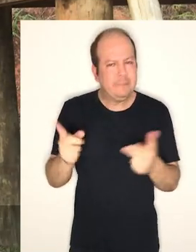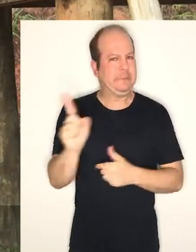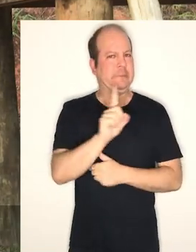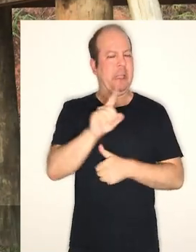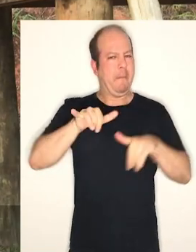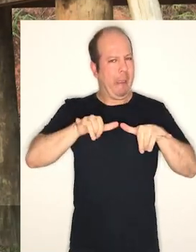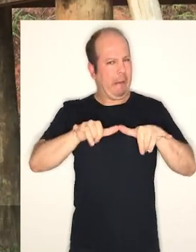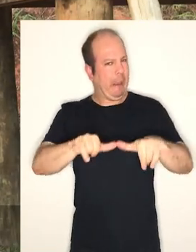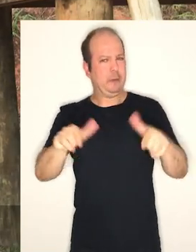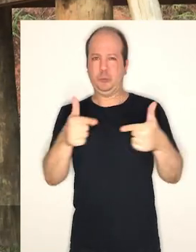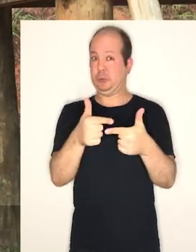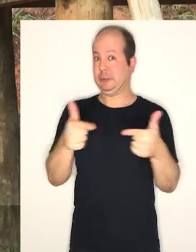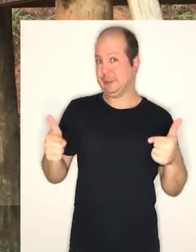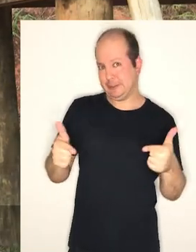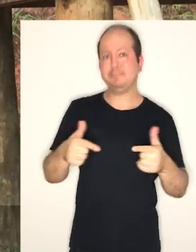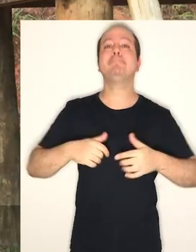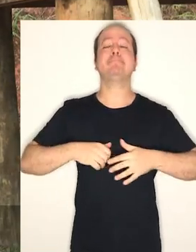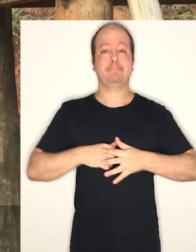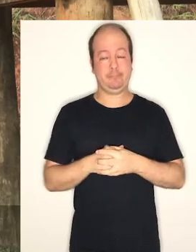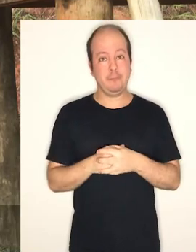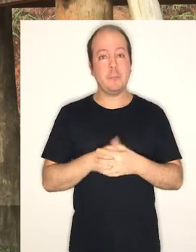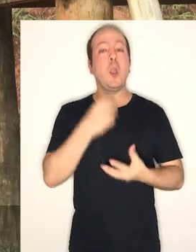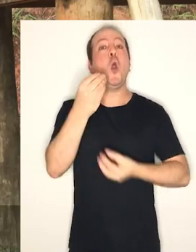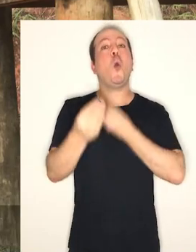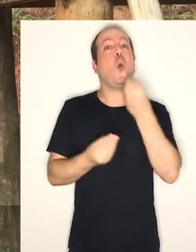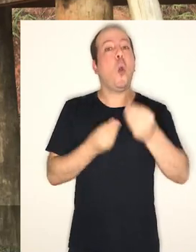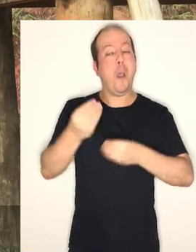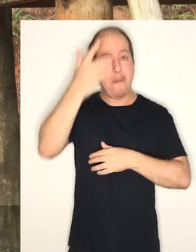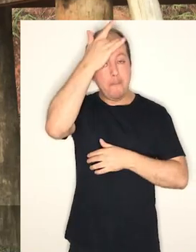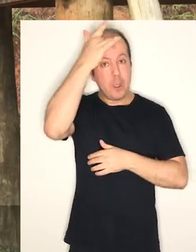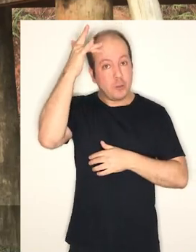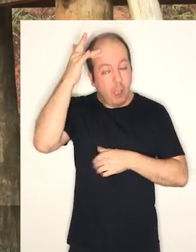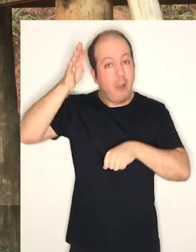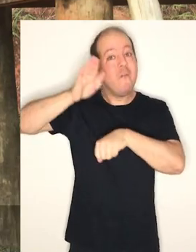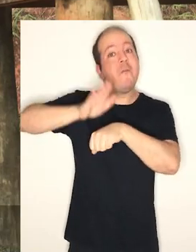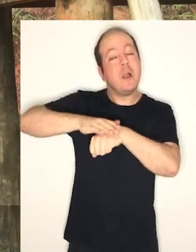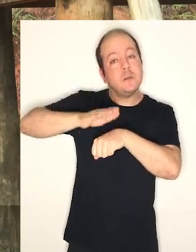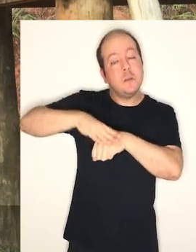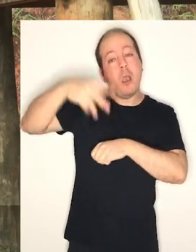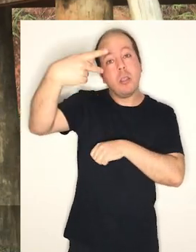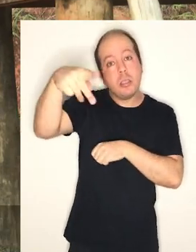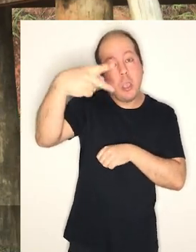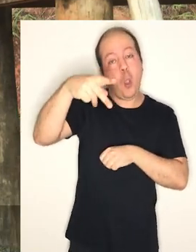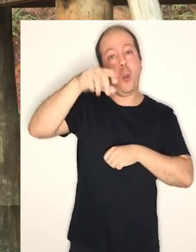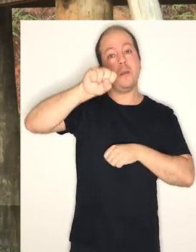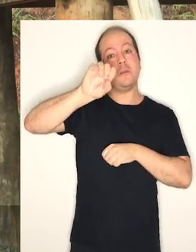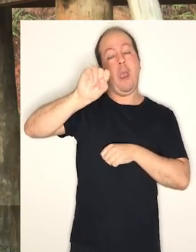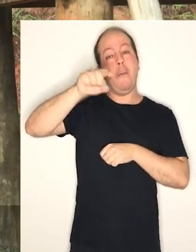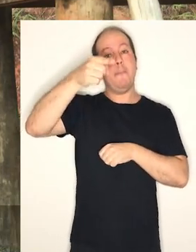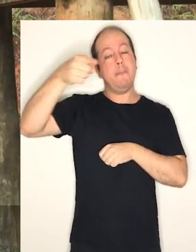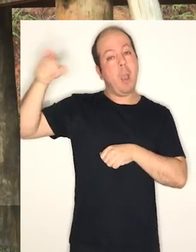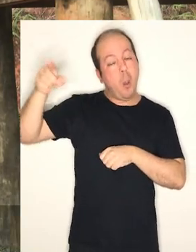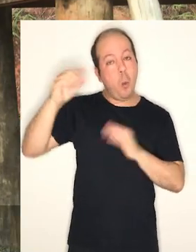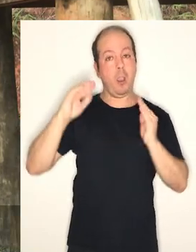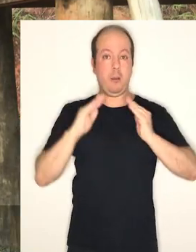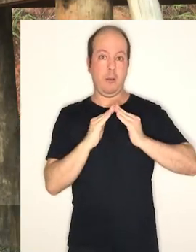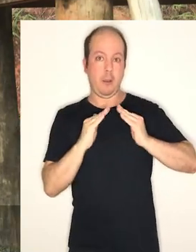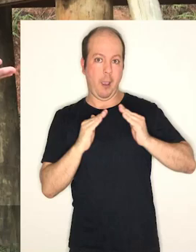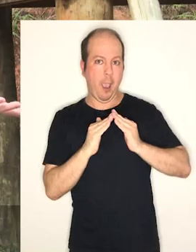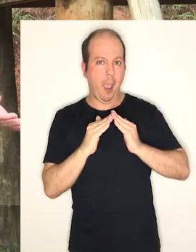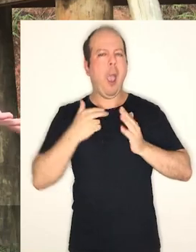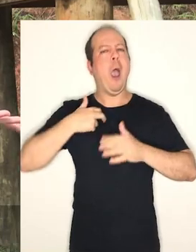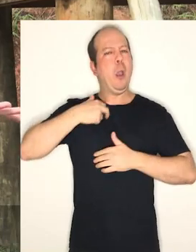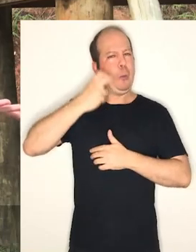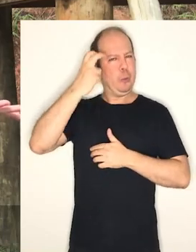em supermercados? Pois é. E então as pessoas faziam o próprio sabão em casa.